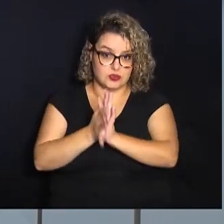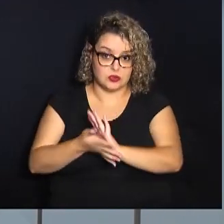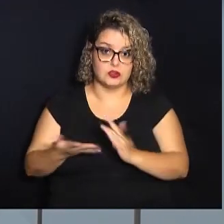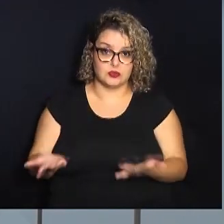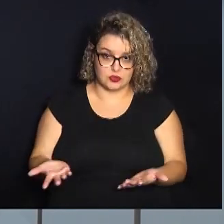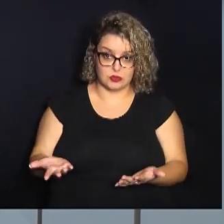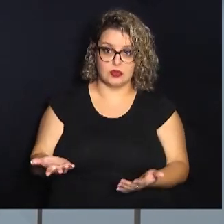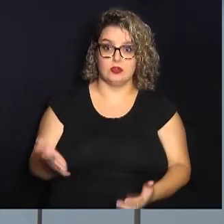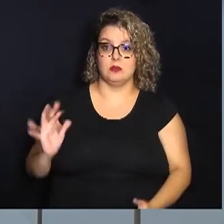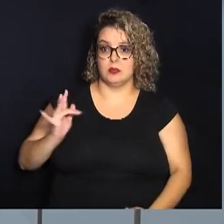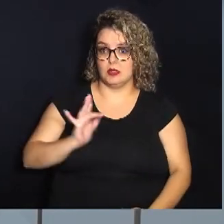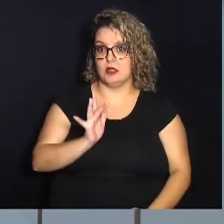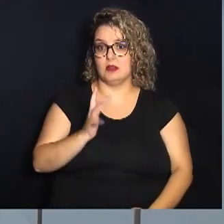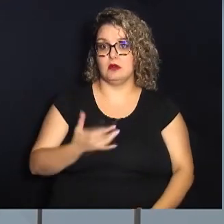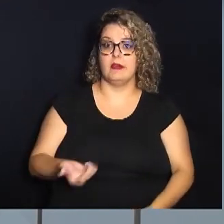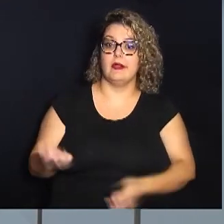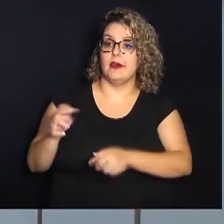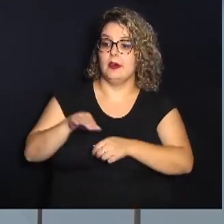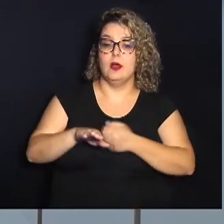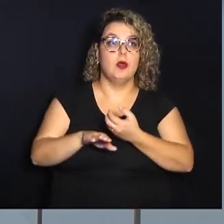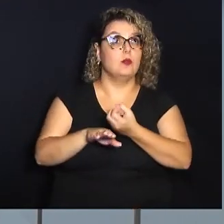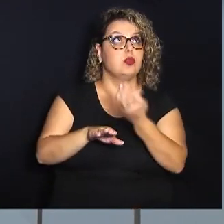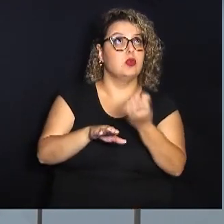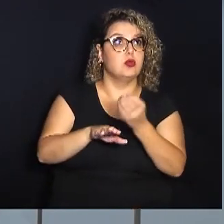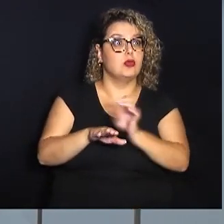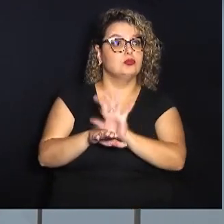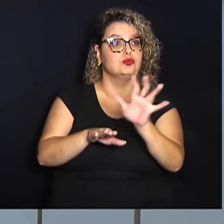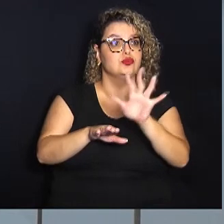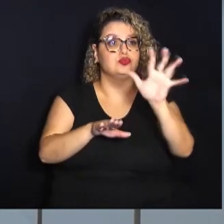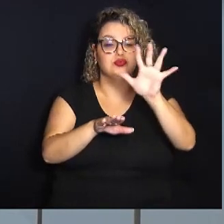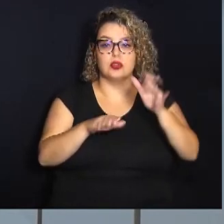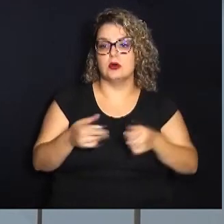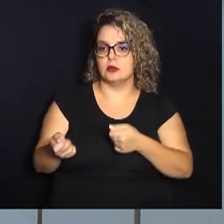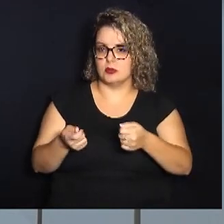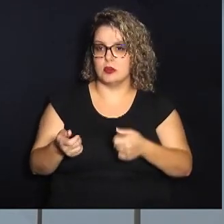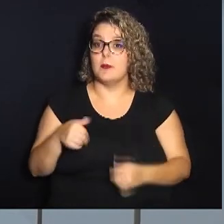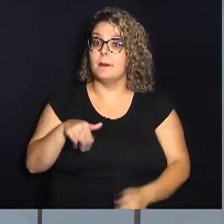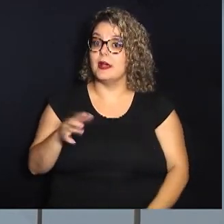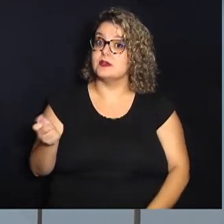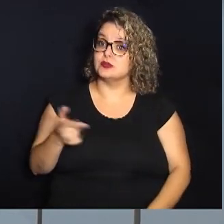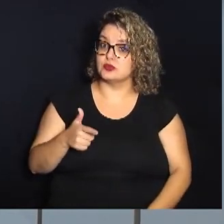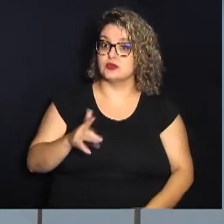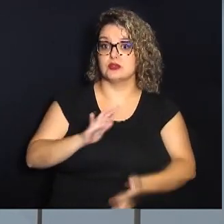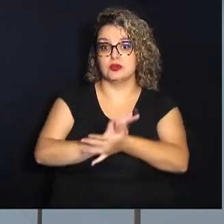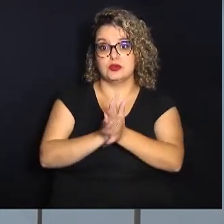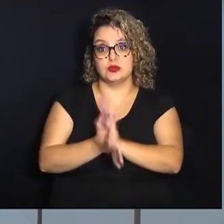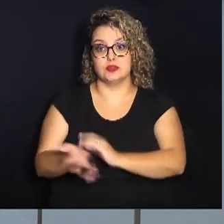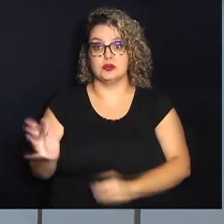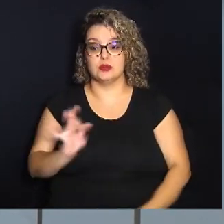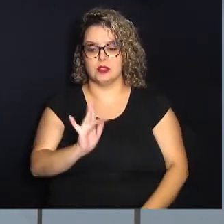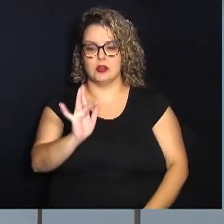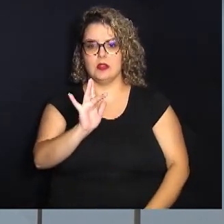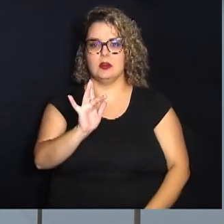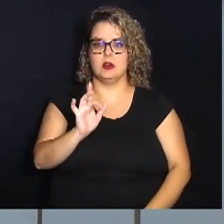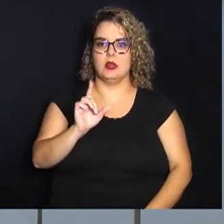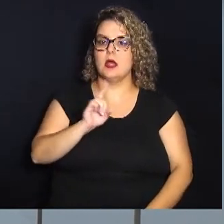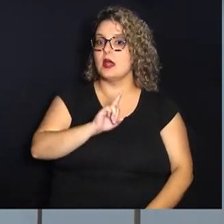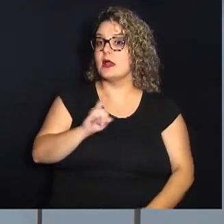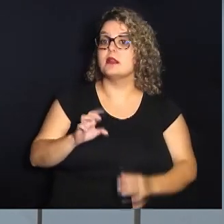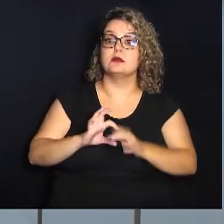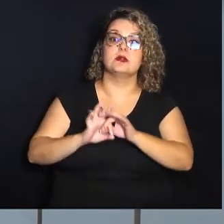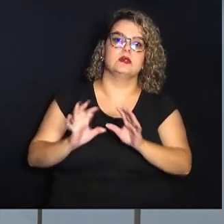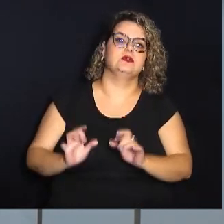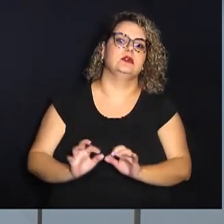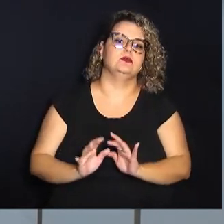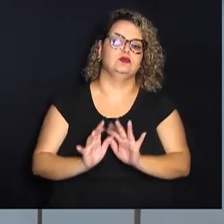por, passa o fumacê, vamos fazer o controle. Mais importante do que matar o mosquito que está voando é não deixar ele nascer, porque a